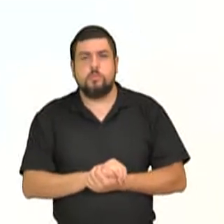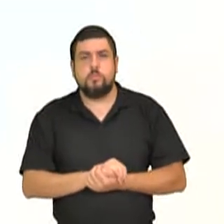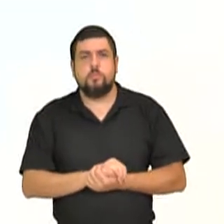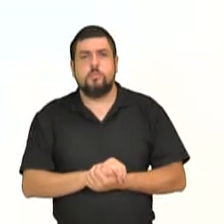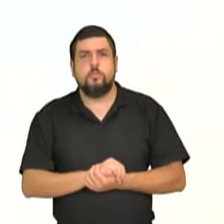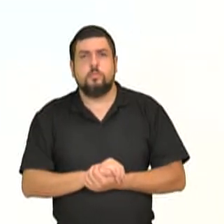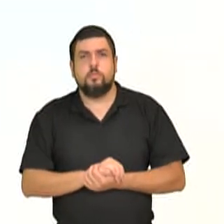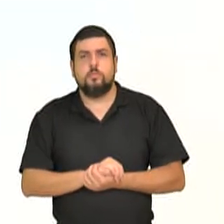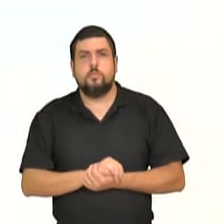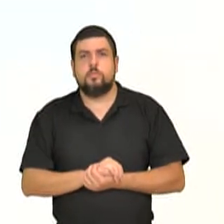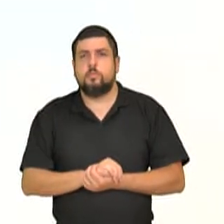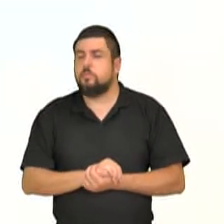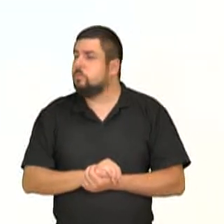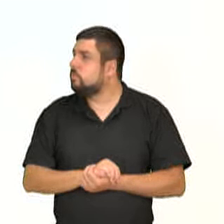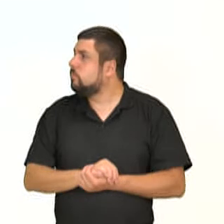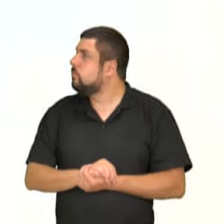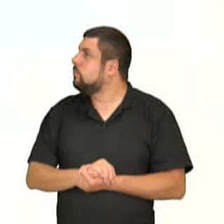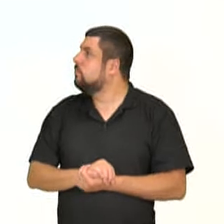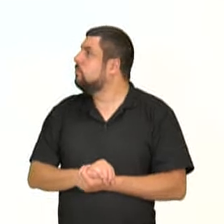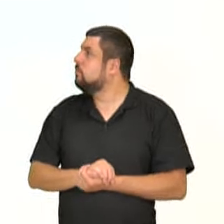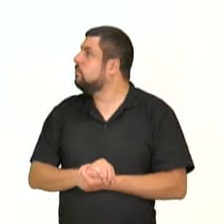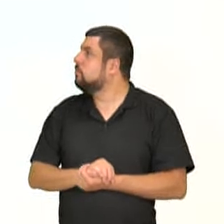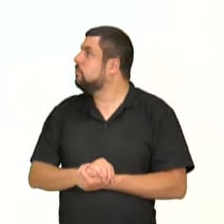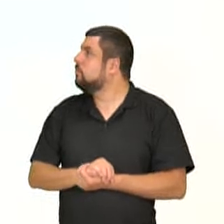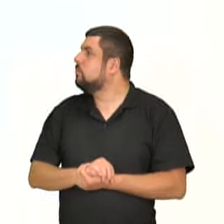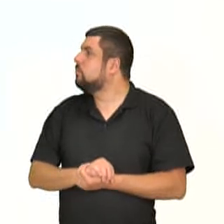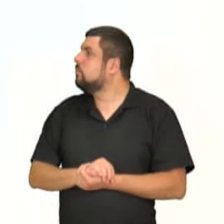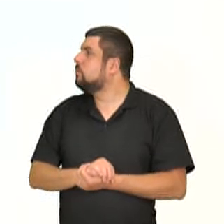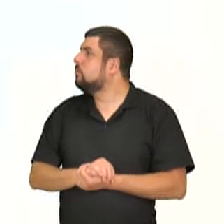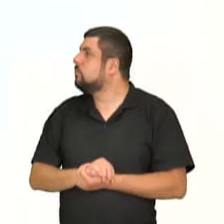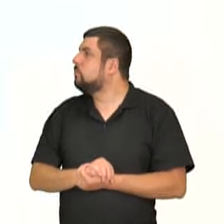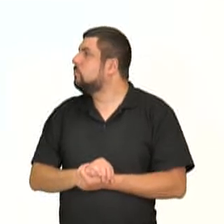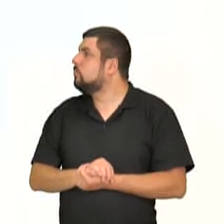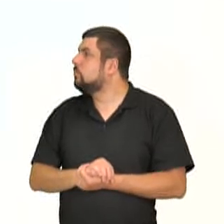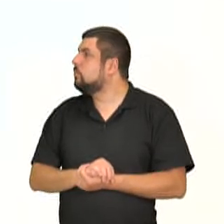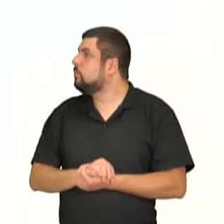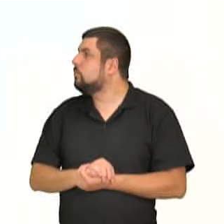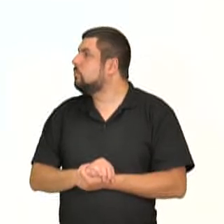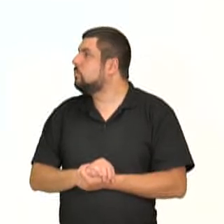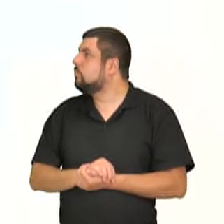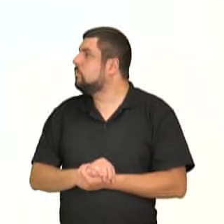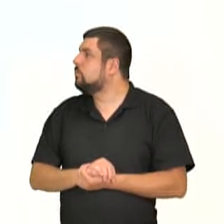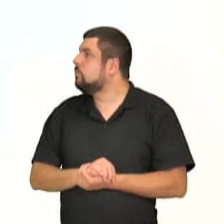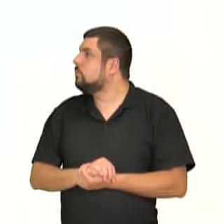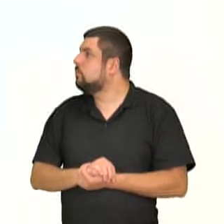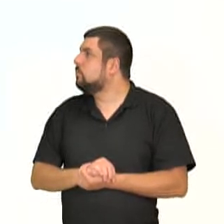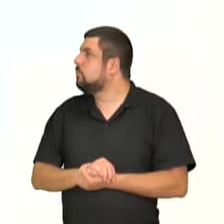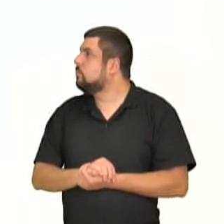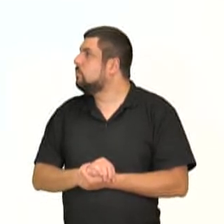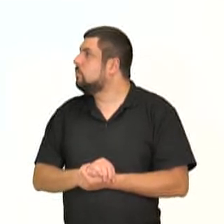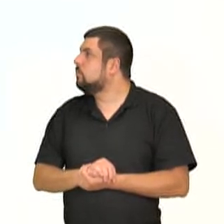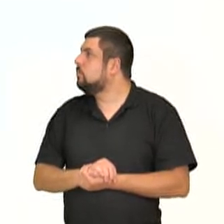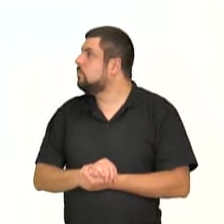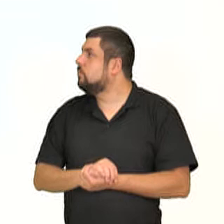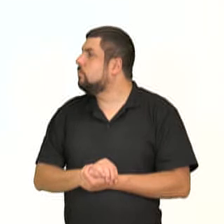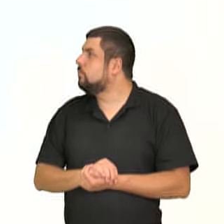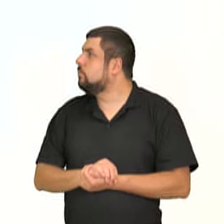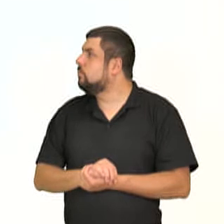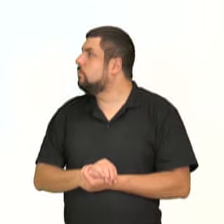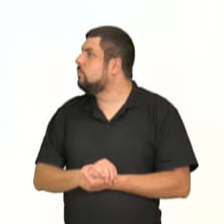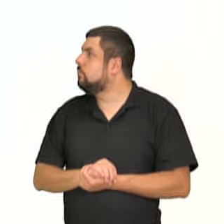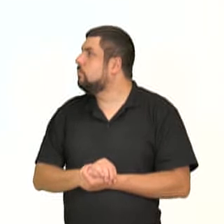demonstrativos masculinos. Então, nós temos aqui a forma este e estos, né, no